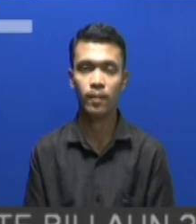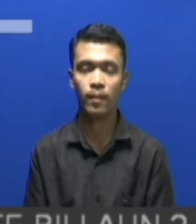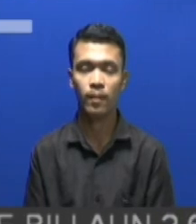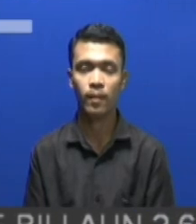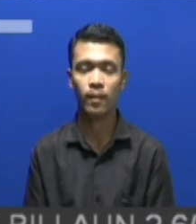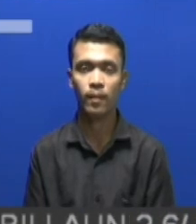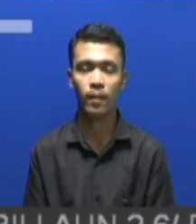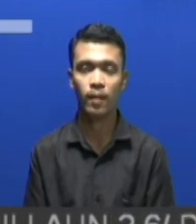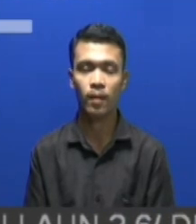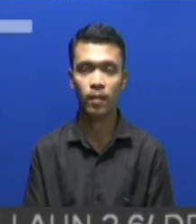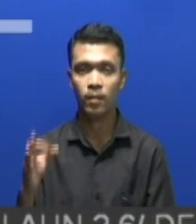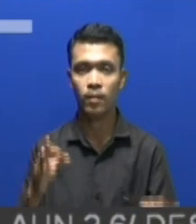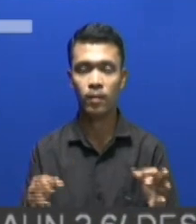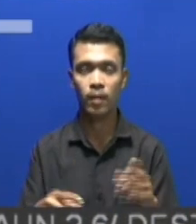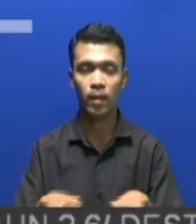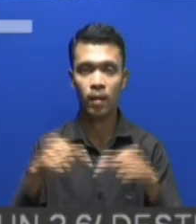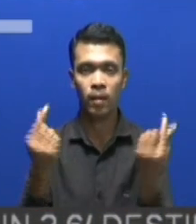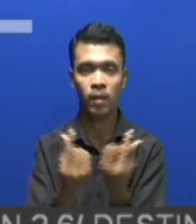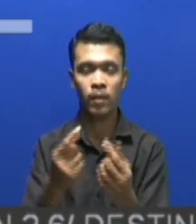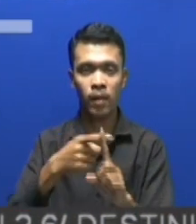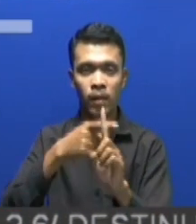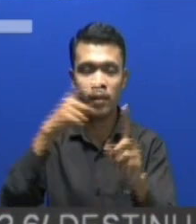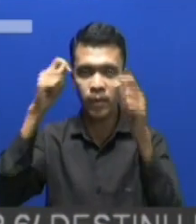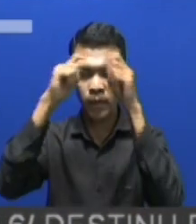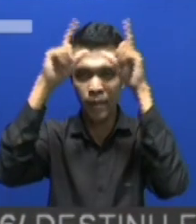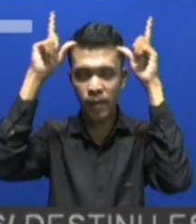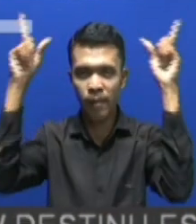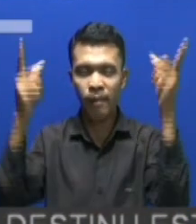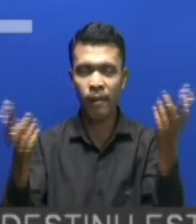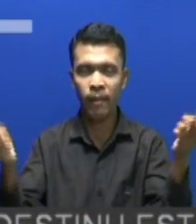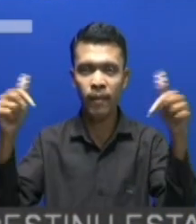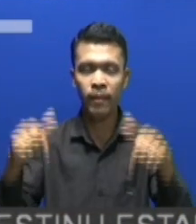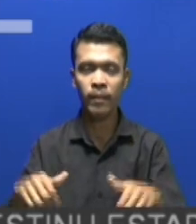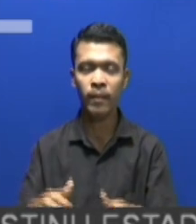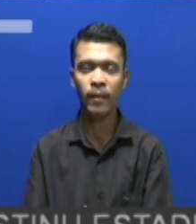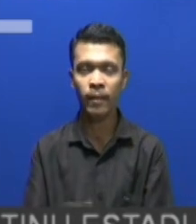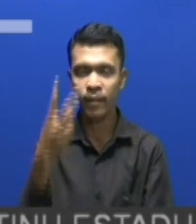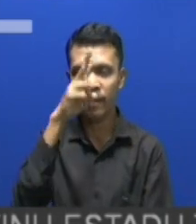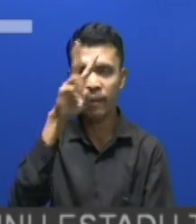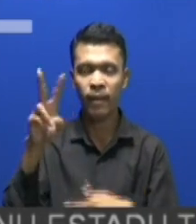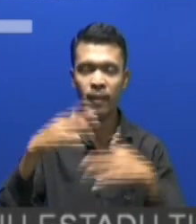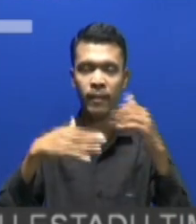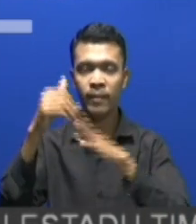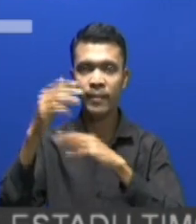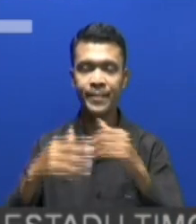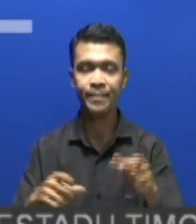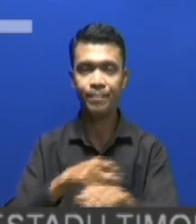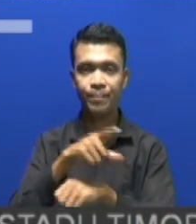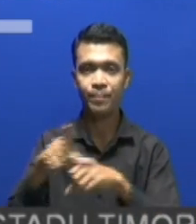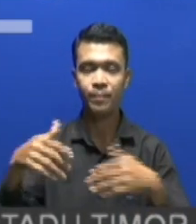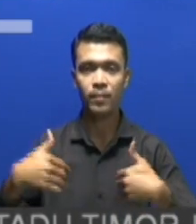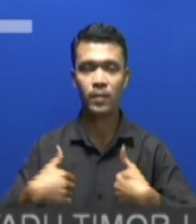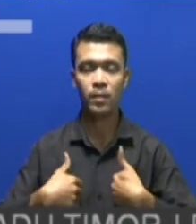ampla delegação de Timor-Leste, sobretudo dedicada à administração local com o Sr. Vice-Ministro e à